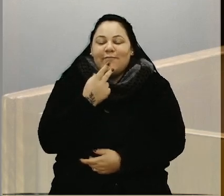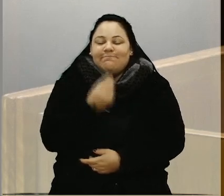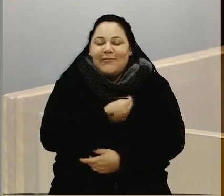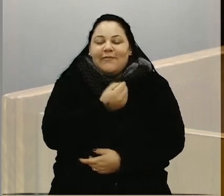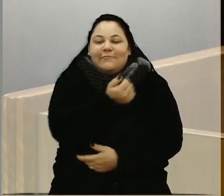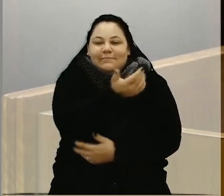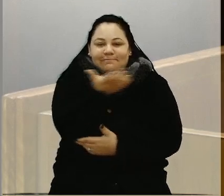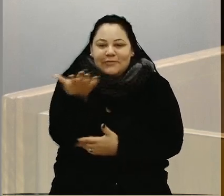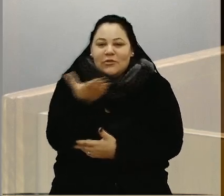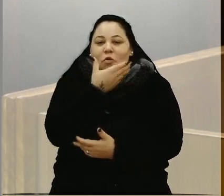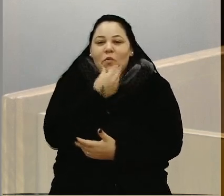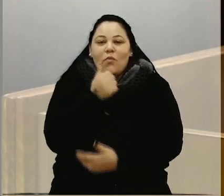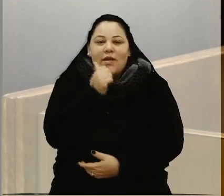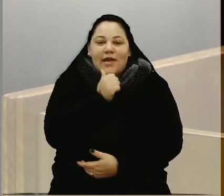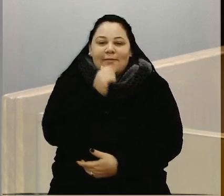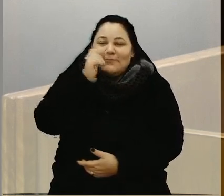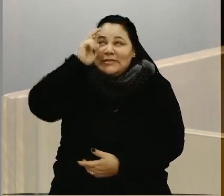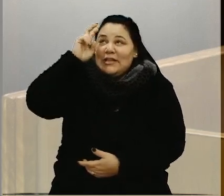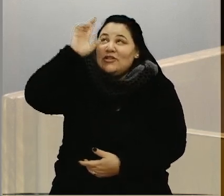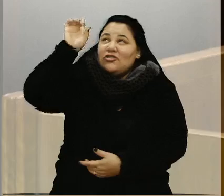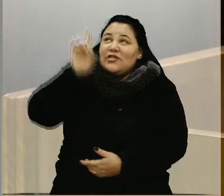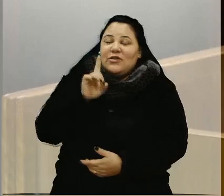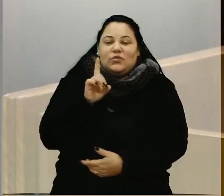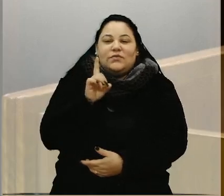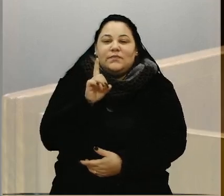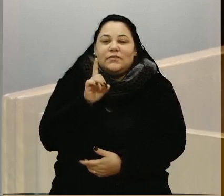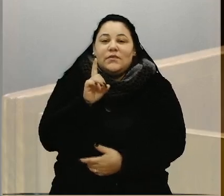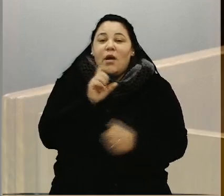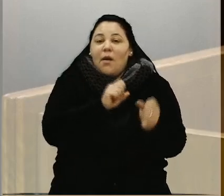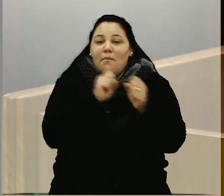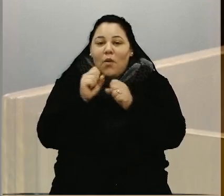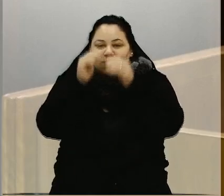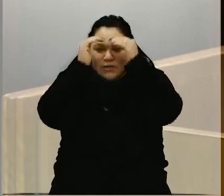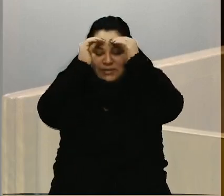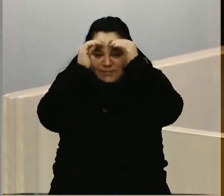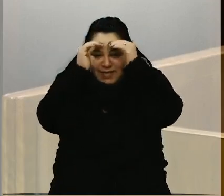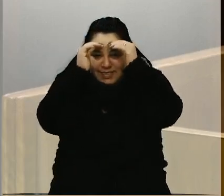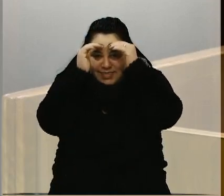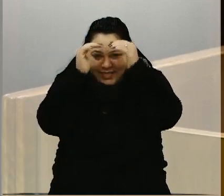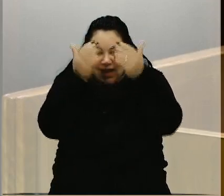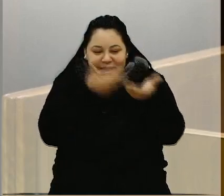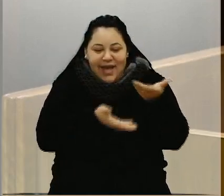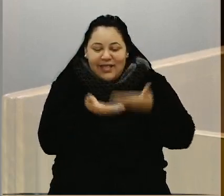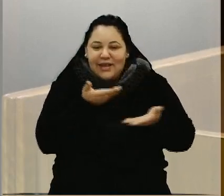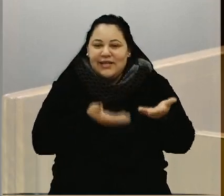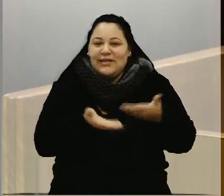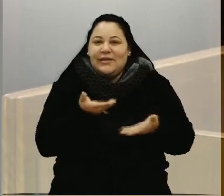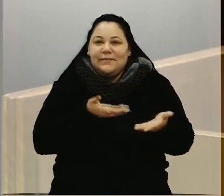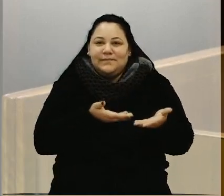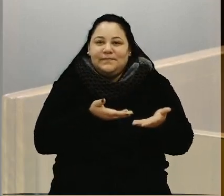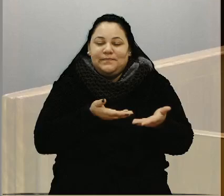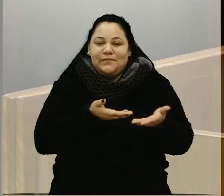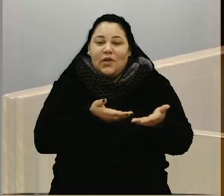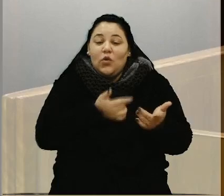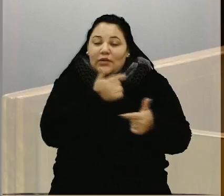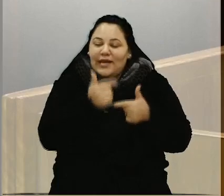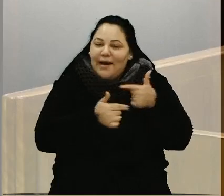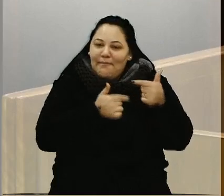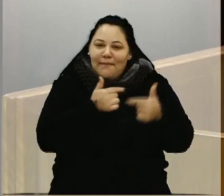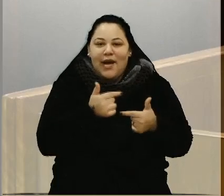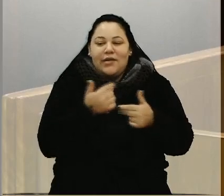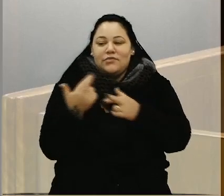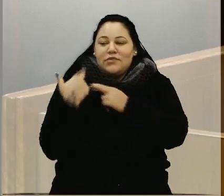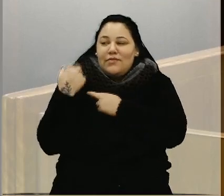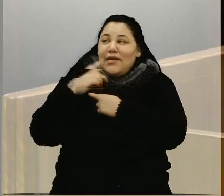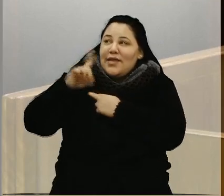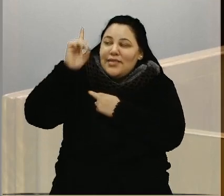a sabedoria de Deus, para que eles possam cumprir cabalmente o chamado, o ofício que o Senhor colocou eles aqui,